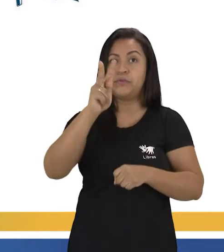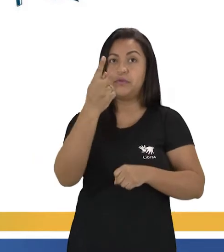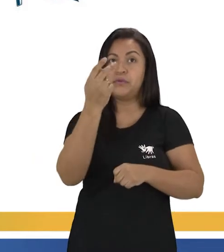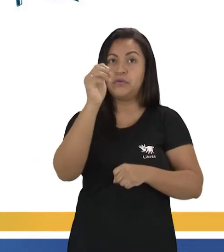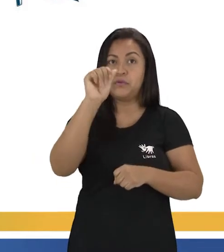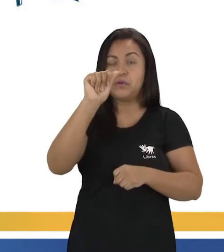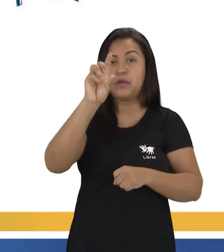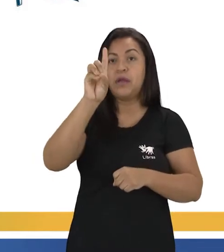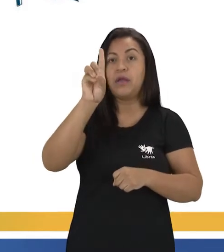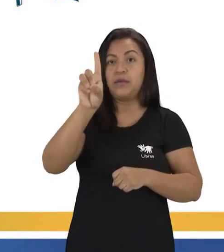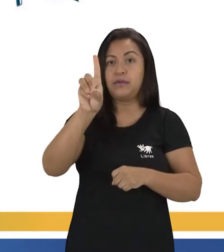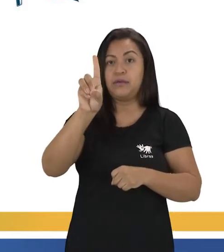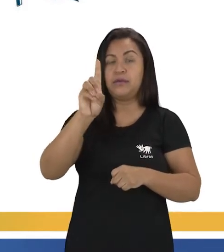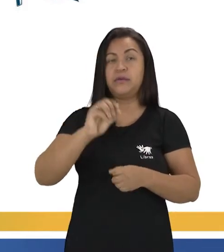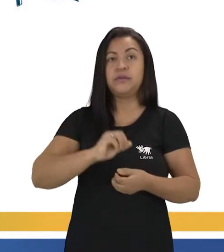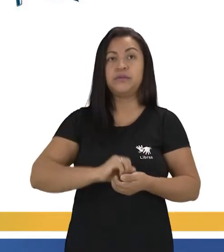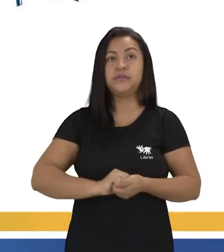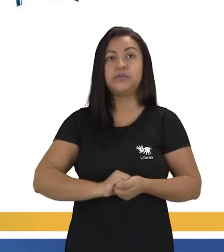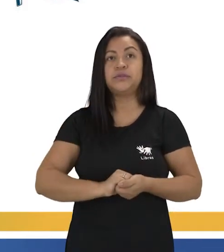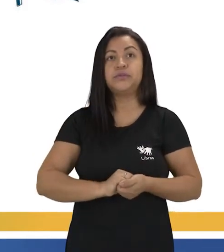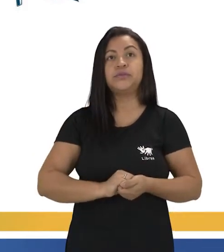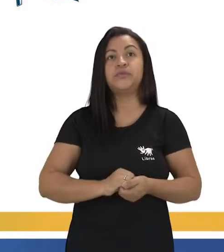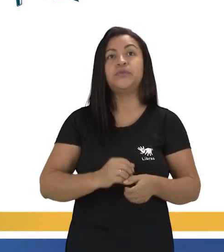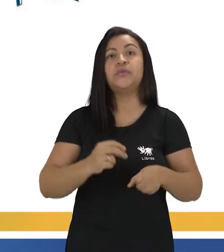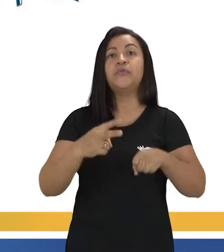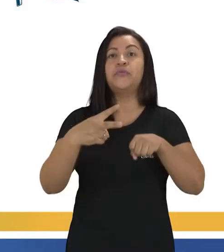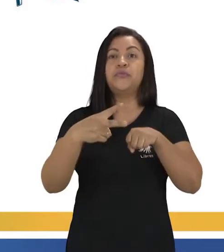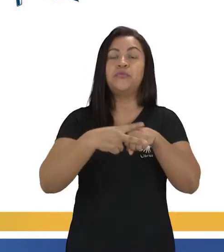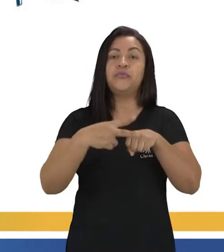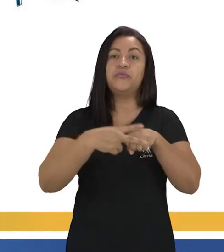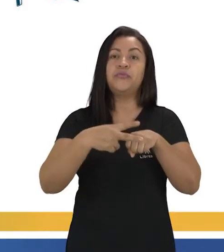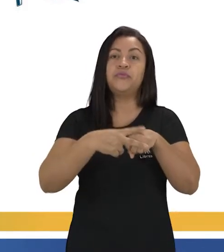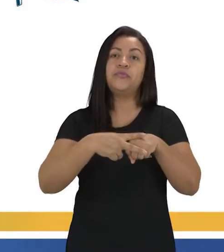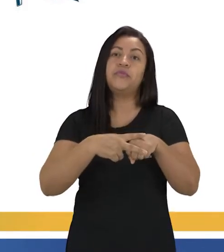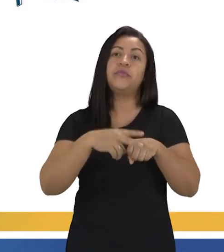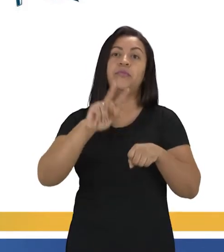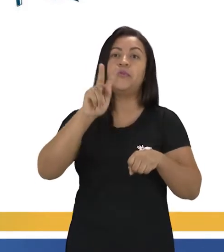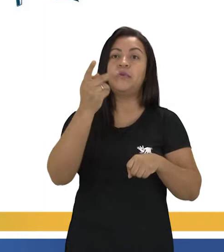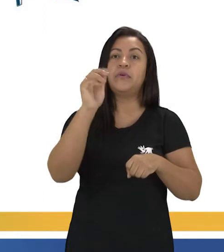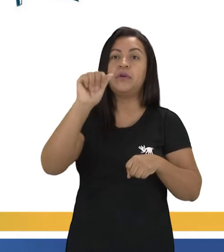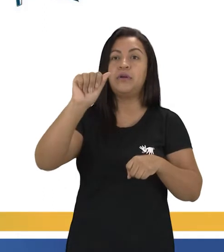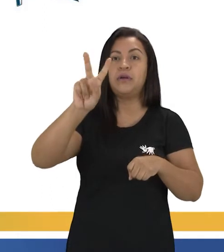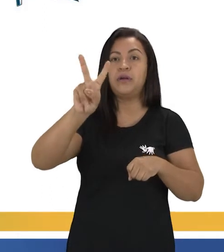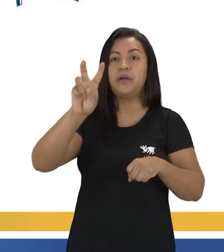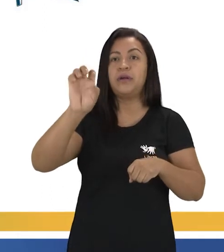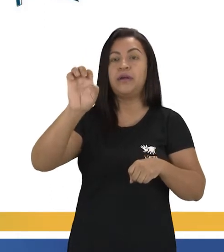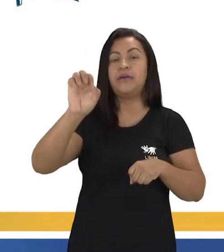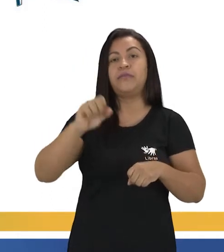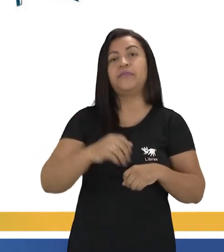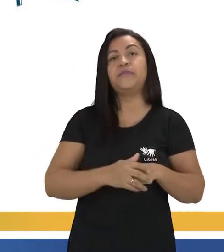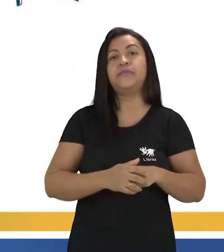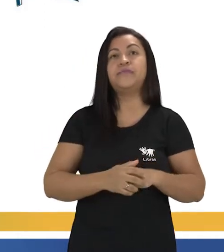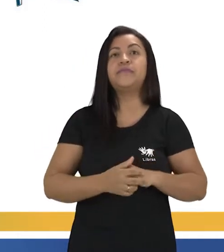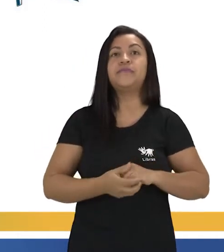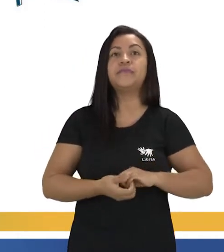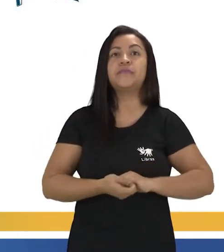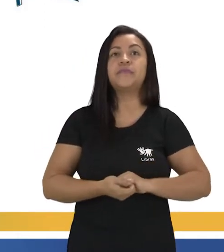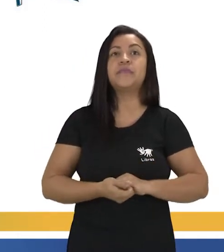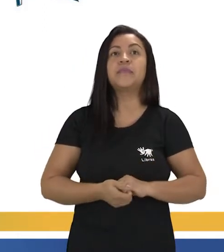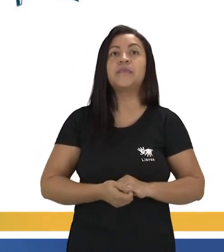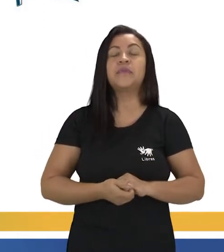simple past. Ou seja, o verbo have ele vai estar no passado simples. Então nós não vamos usar o have, mas sim